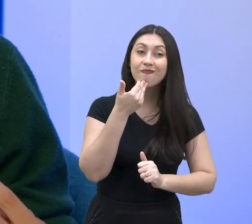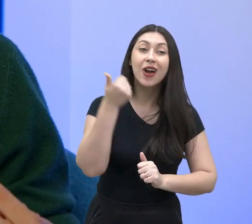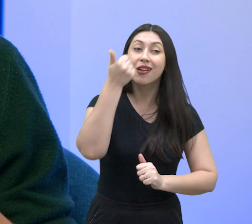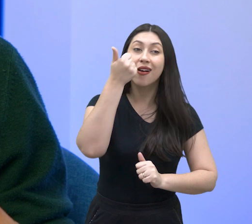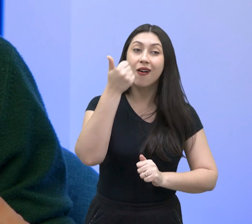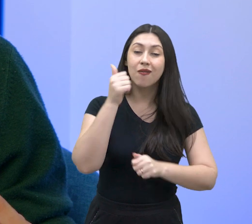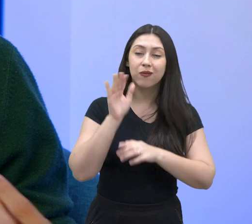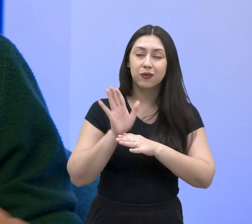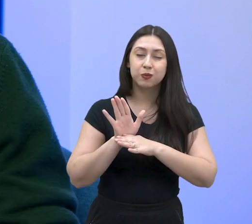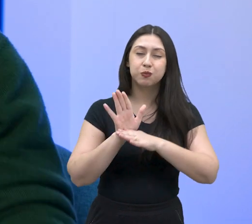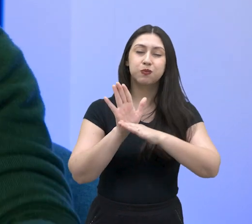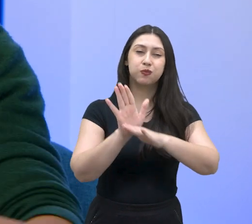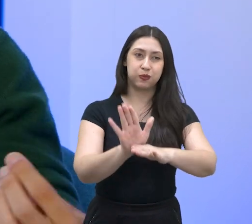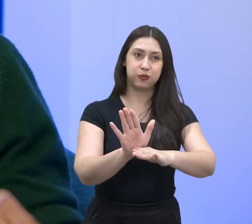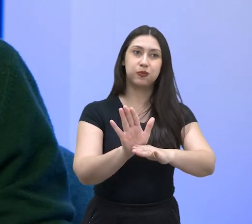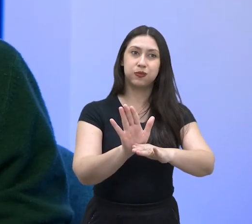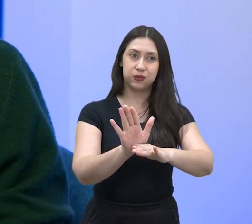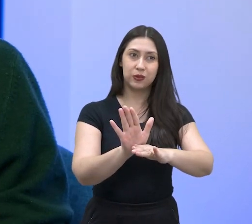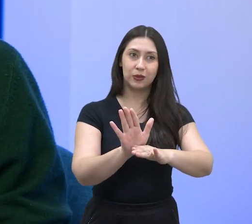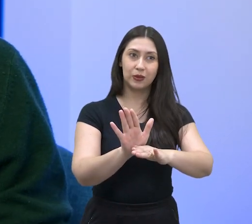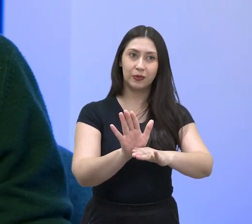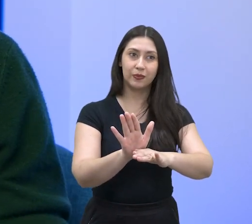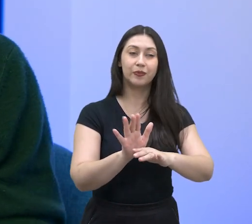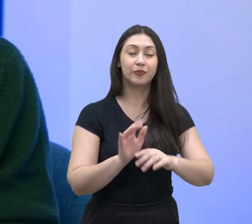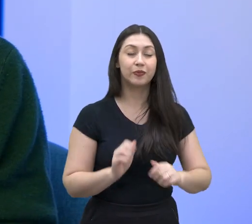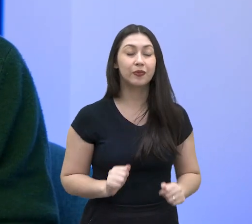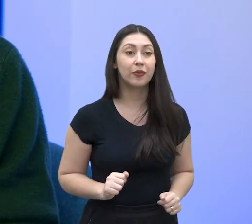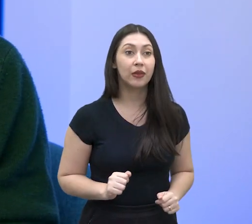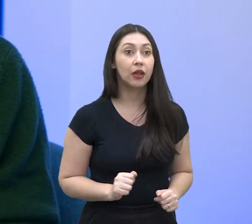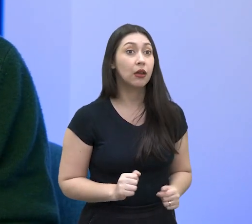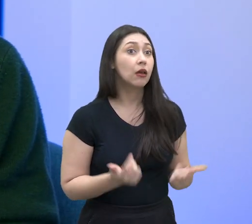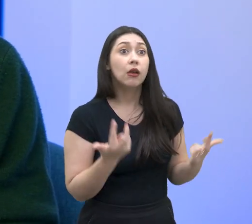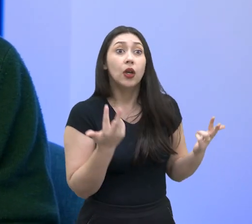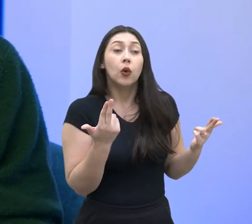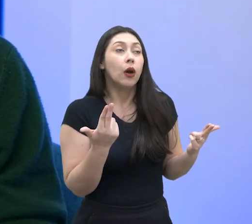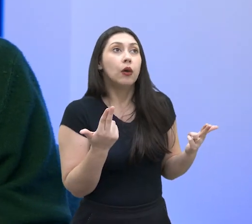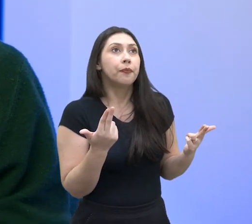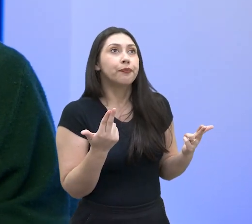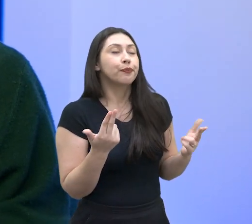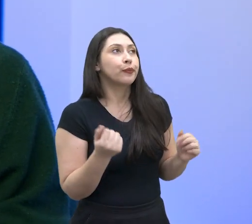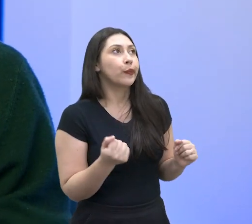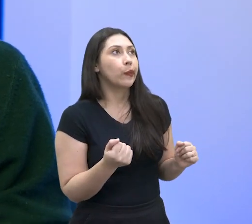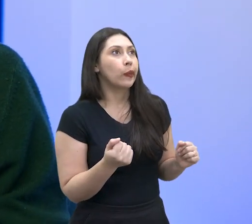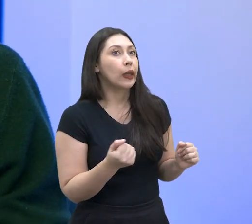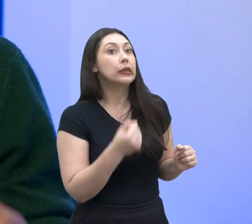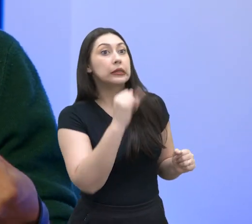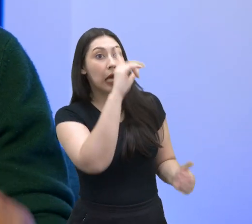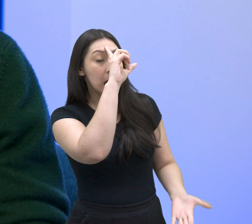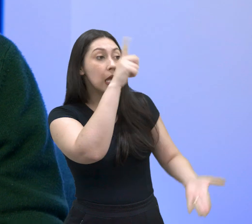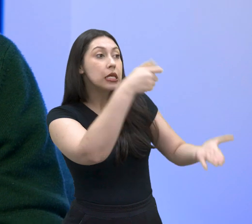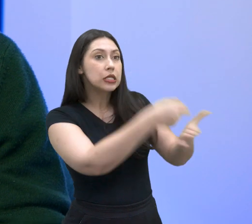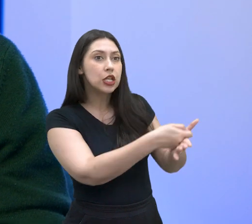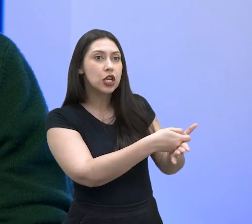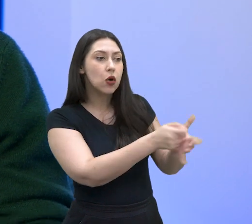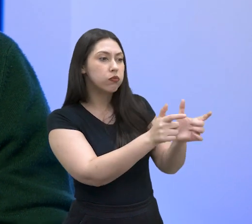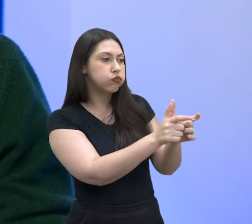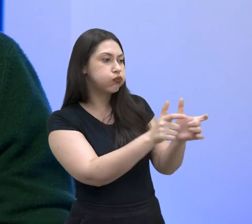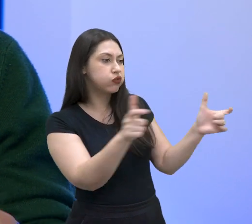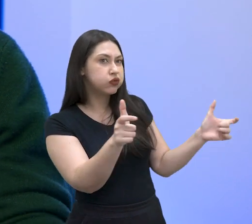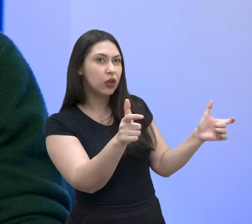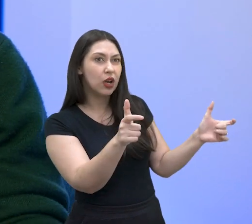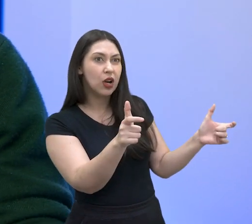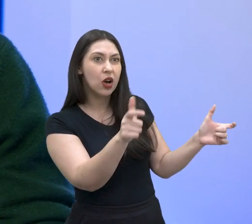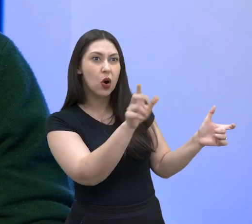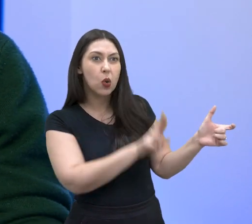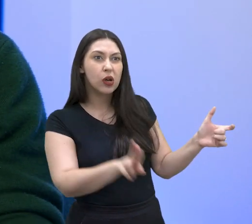eu escolher, junto com várias pessoas, andar mais de bicicleta do que andar de carro, eu também exerço essa pressão para que